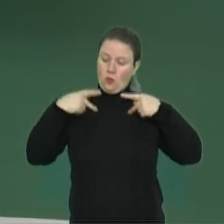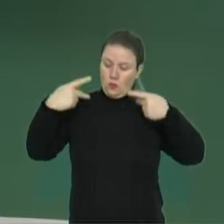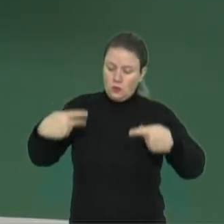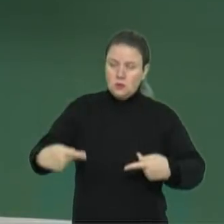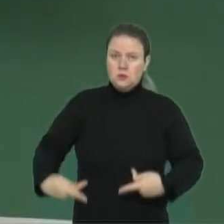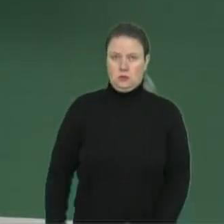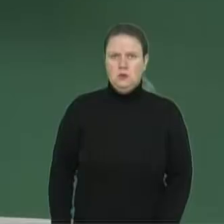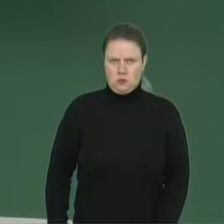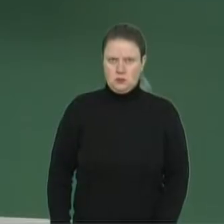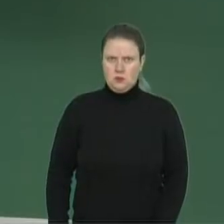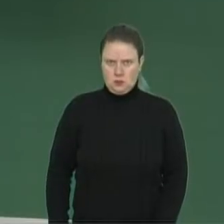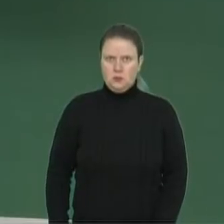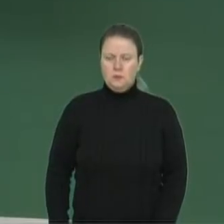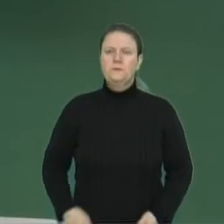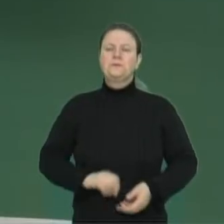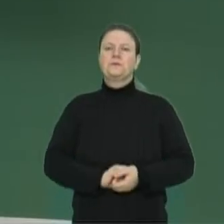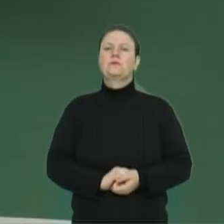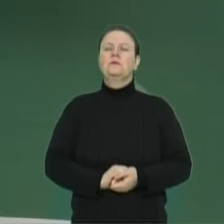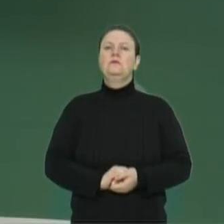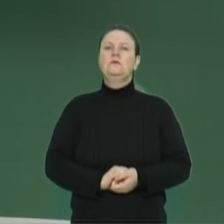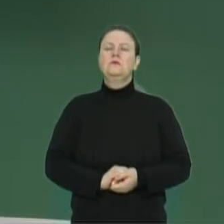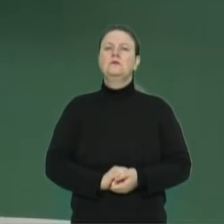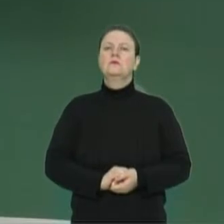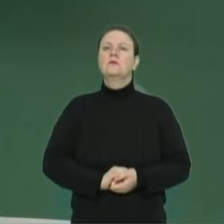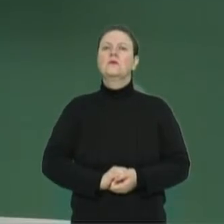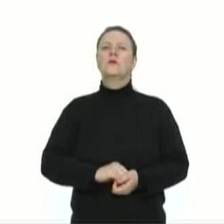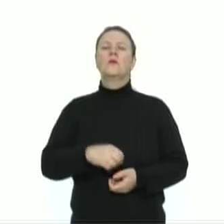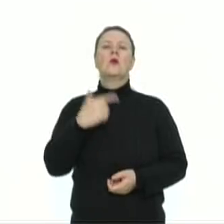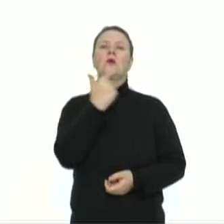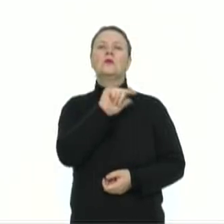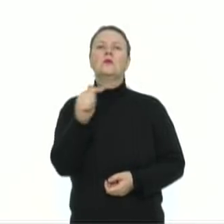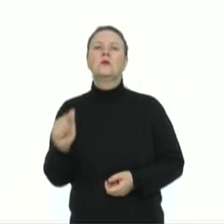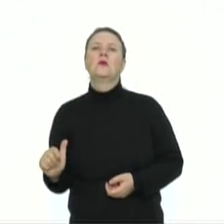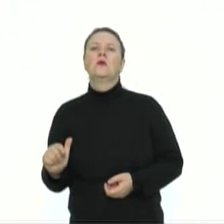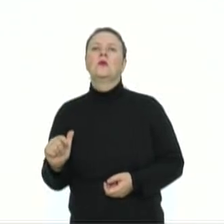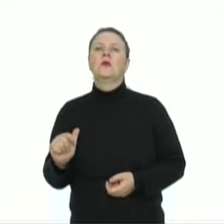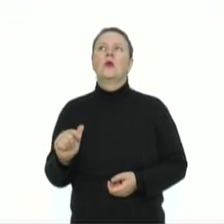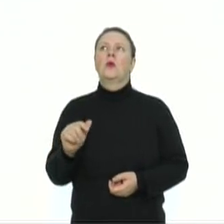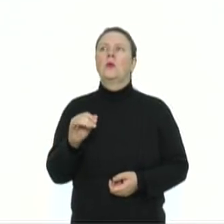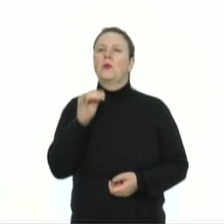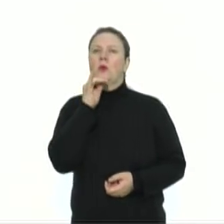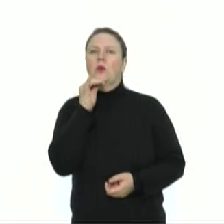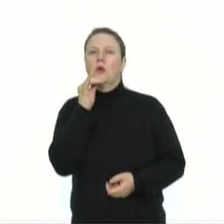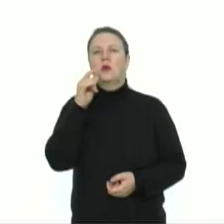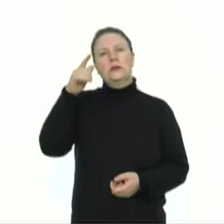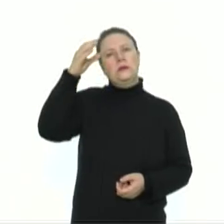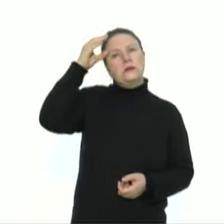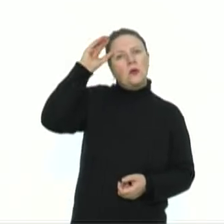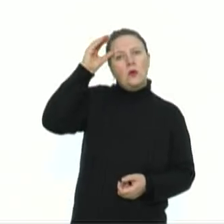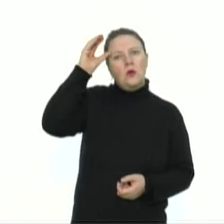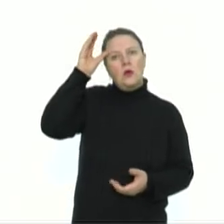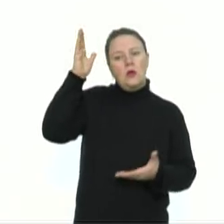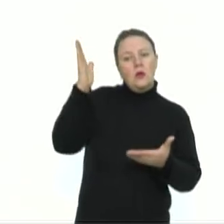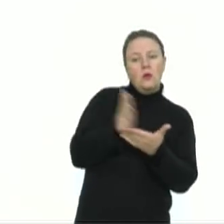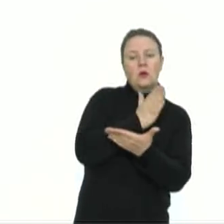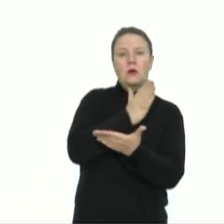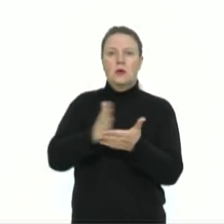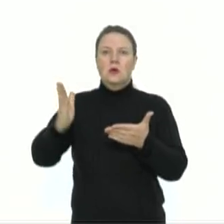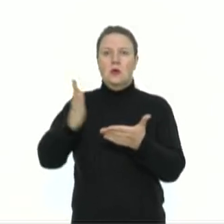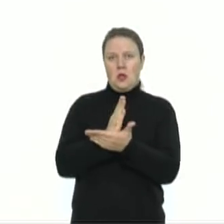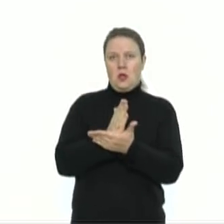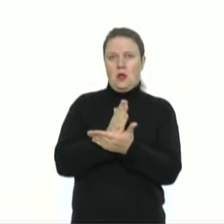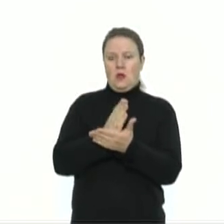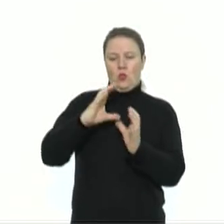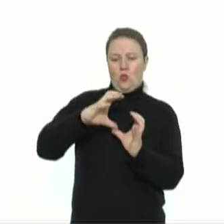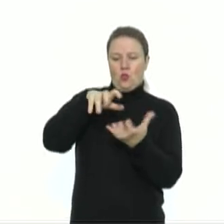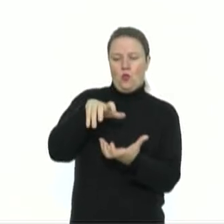humano, né, o Dasein, o ser humano não possui uma consciência separada do mundo, não possui